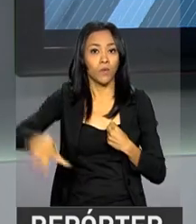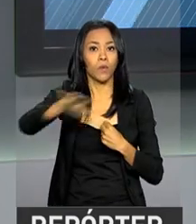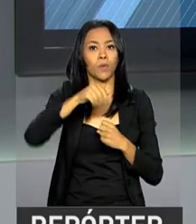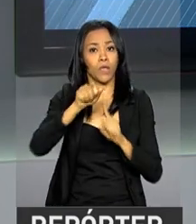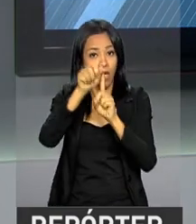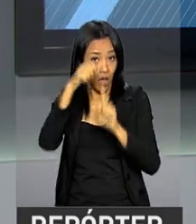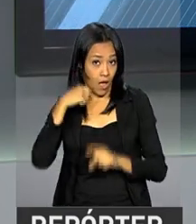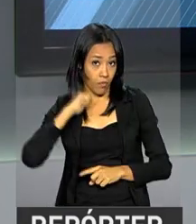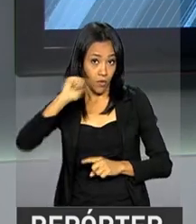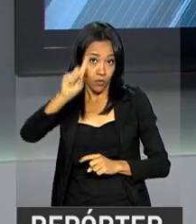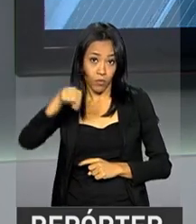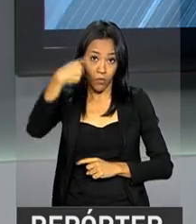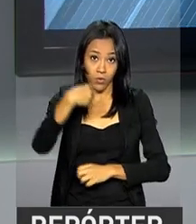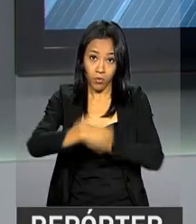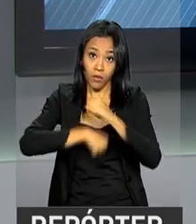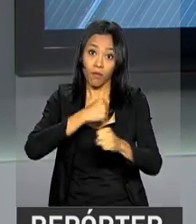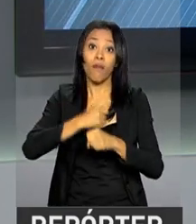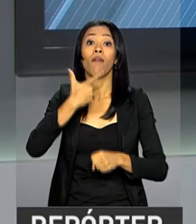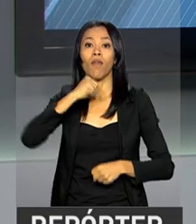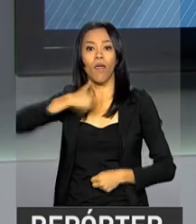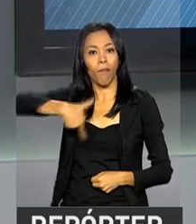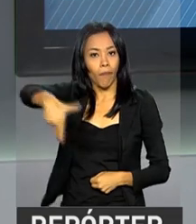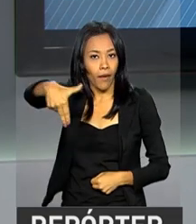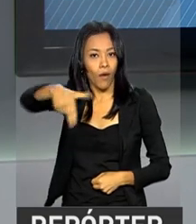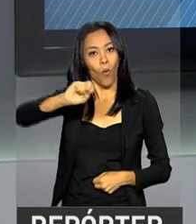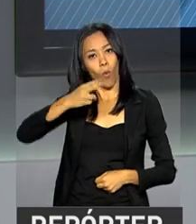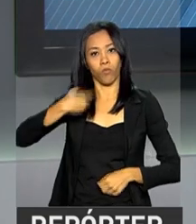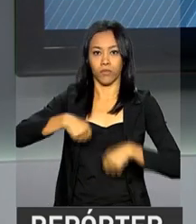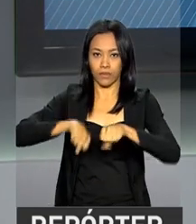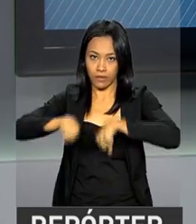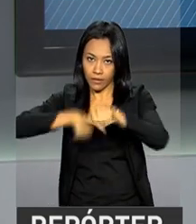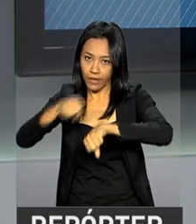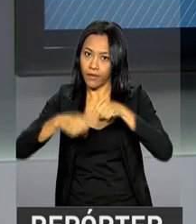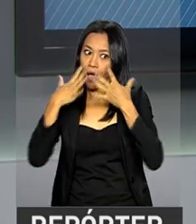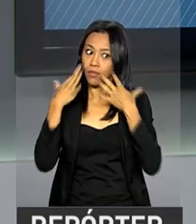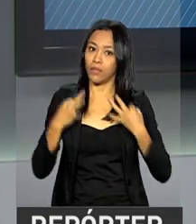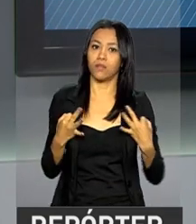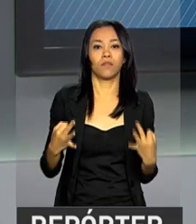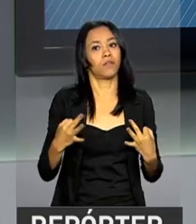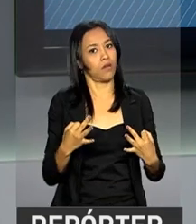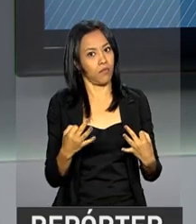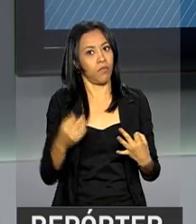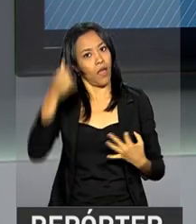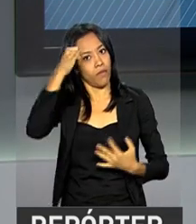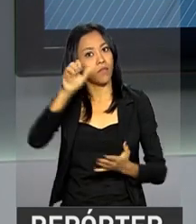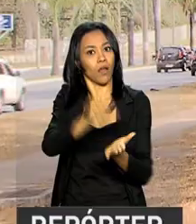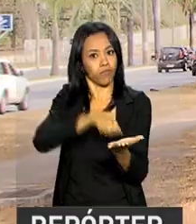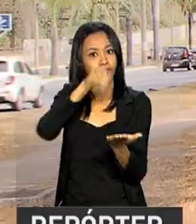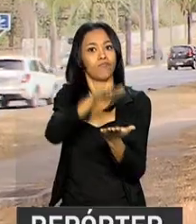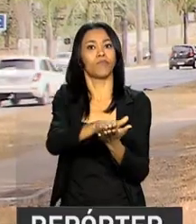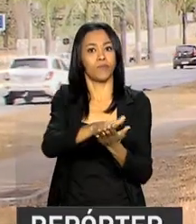ano quem vai a pé ou de bicicleta também vai ter que redobrar a atenção para evitar multas